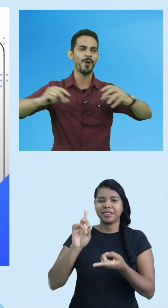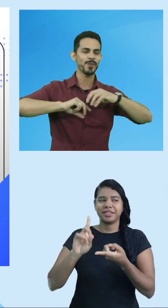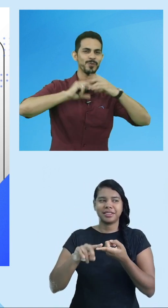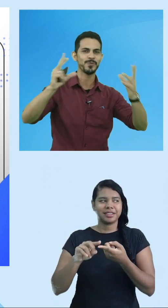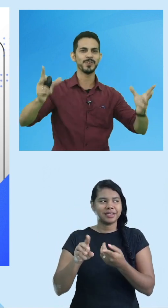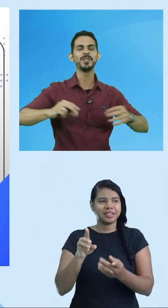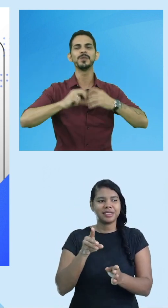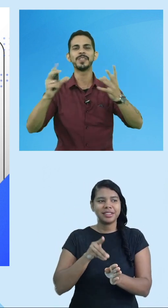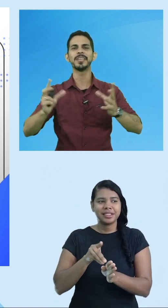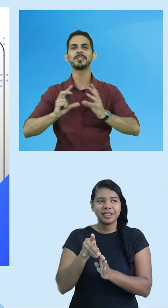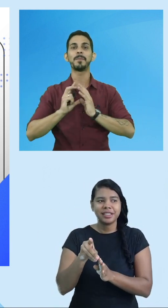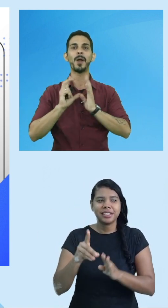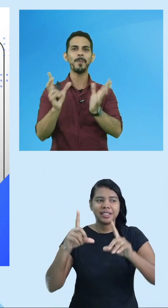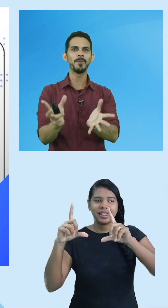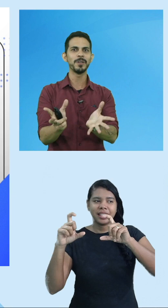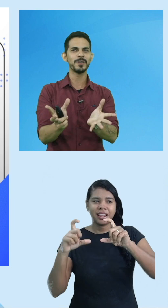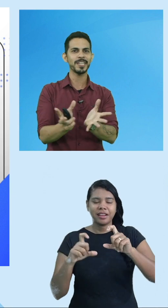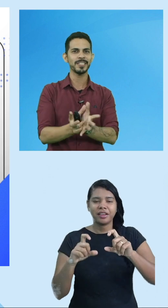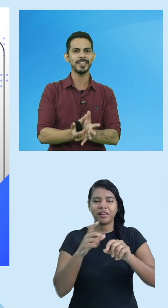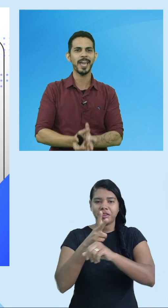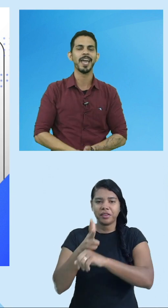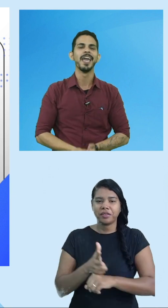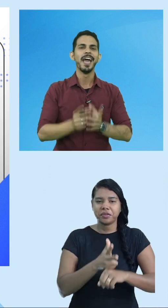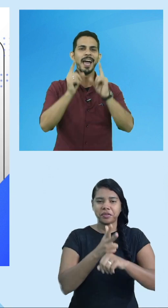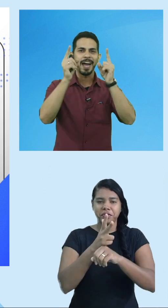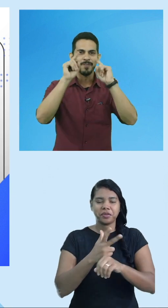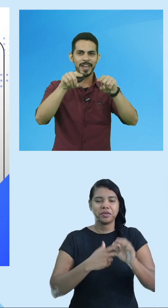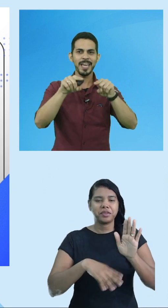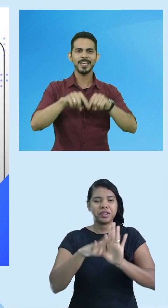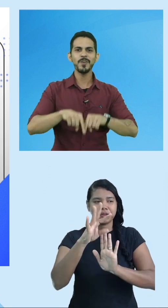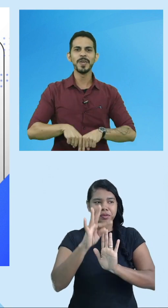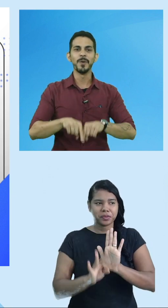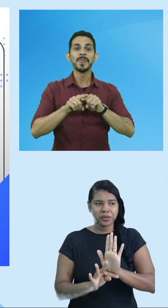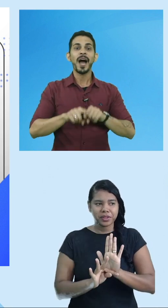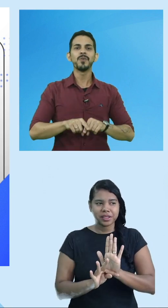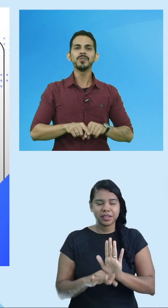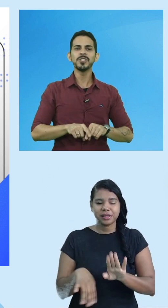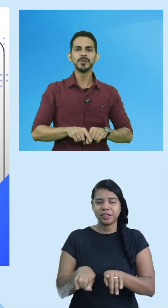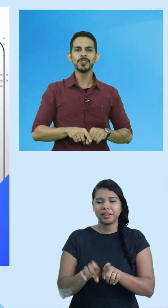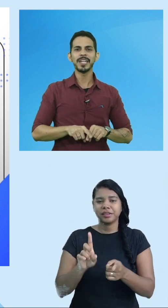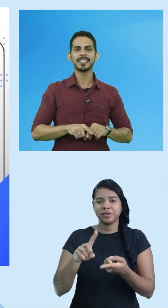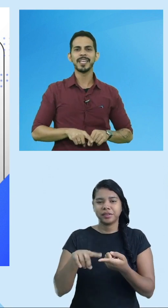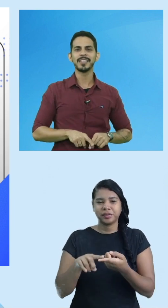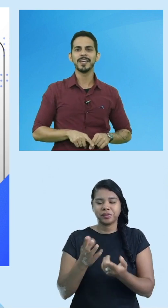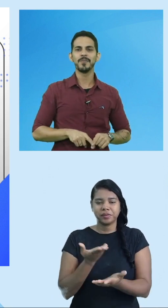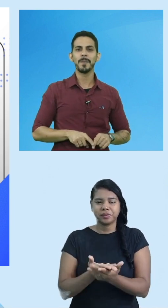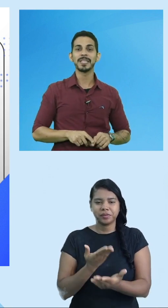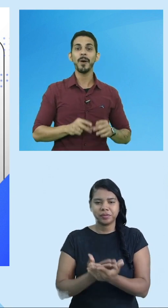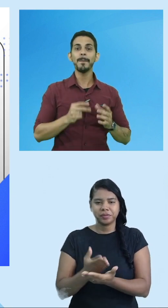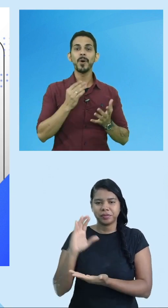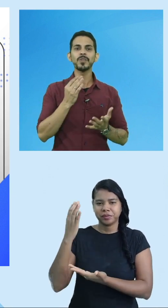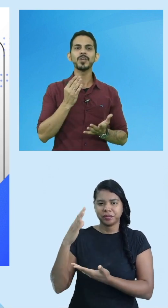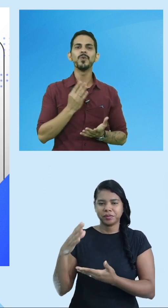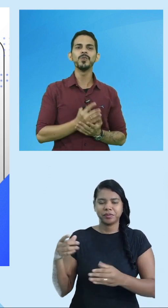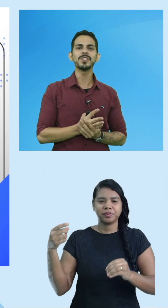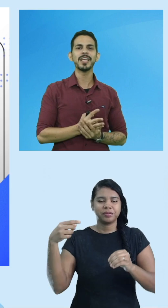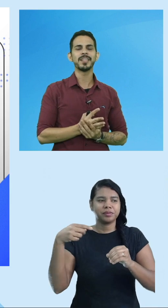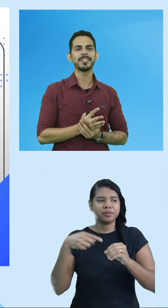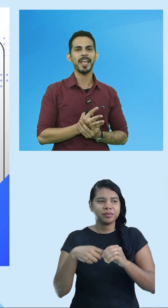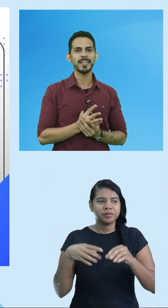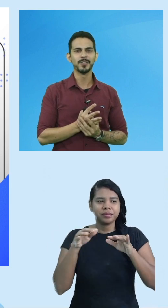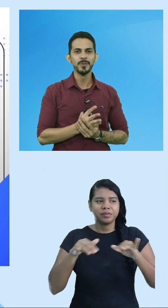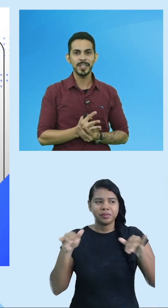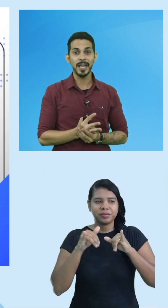a foto, o vídeo, o texto para o público que a gente quer. Lê aqui comigo. Alguns estudos na ciência da informação apontam que o uso